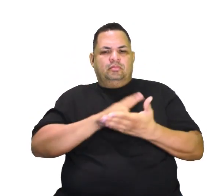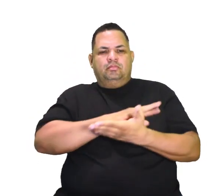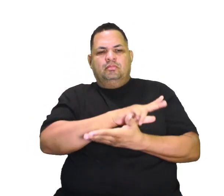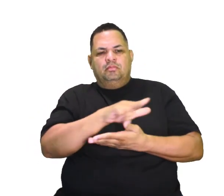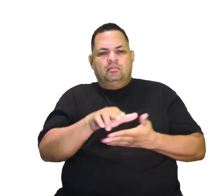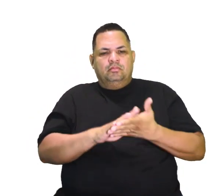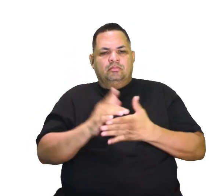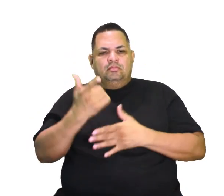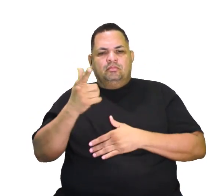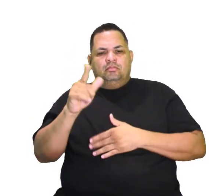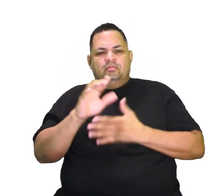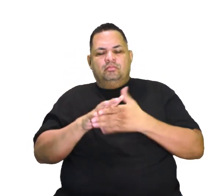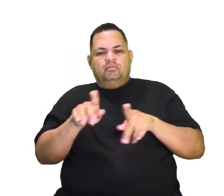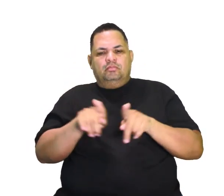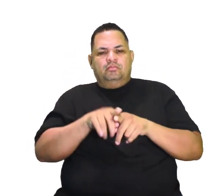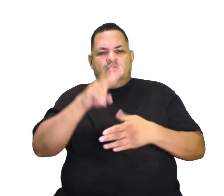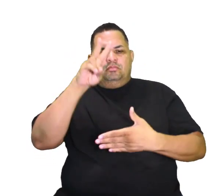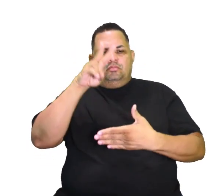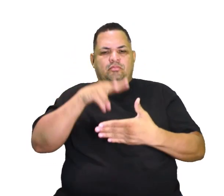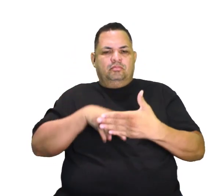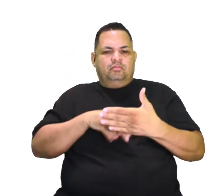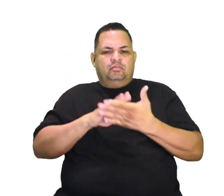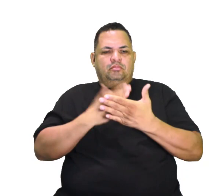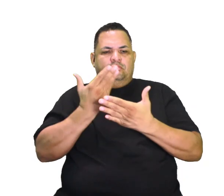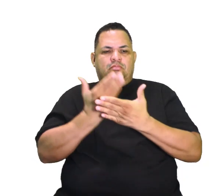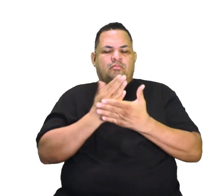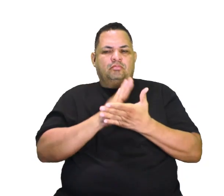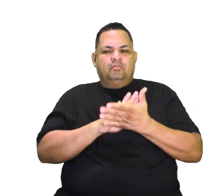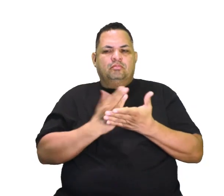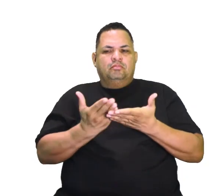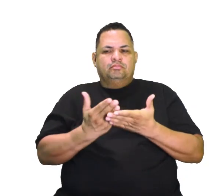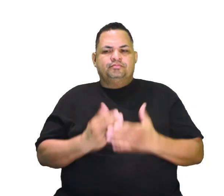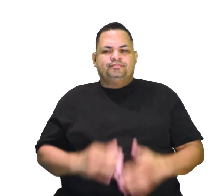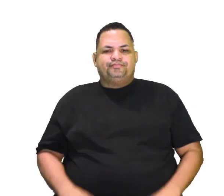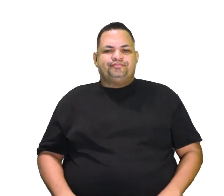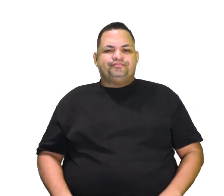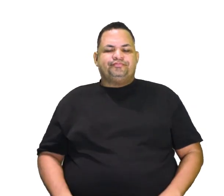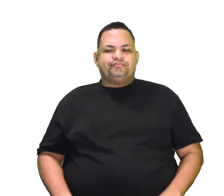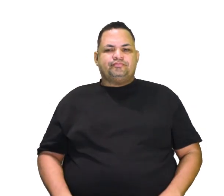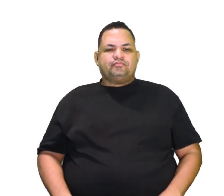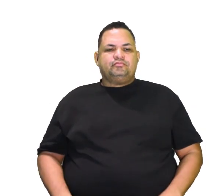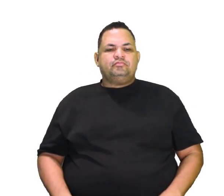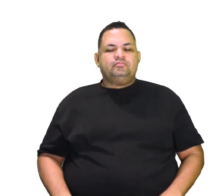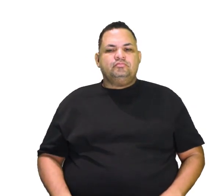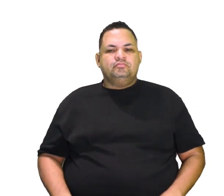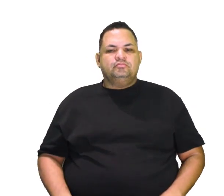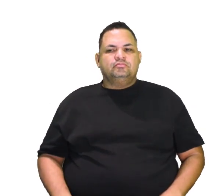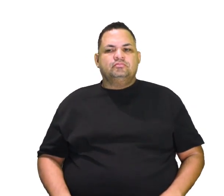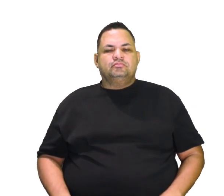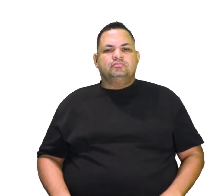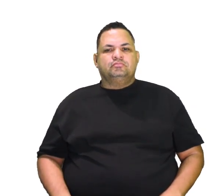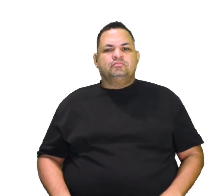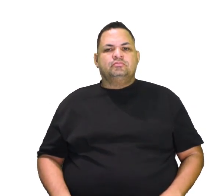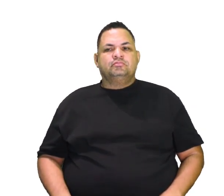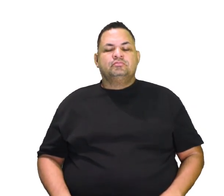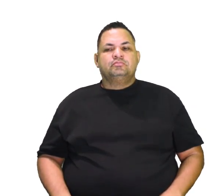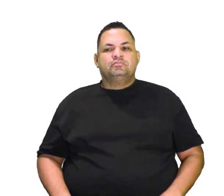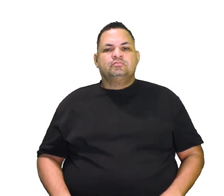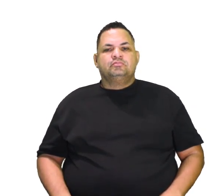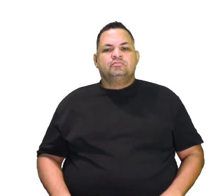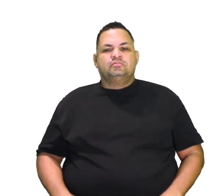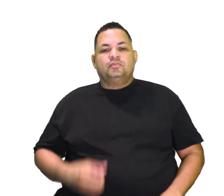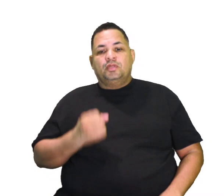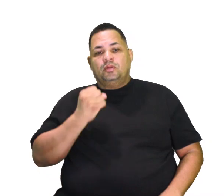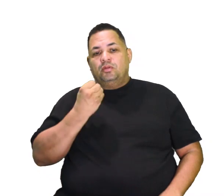diversos, entre outros, como leitura e interpretação de sentenças, né? Então, esses são